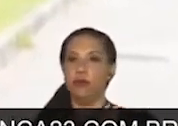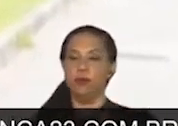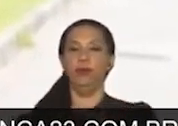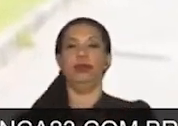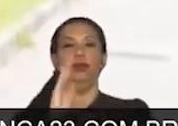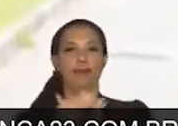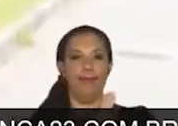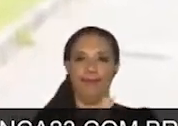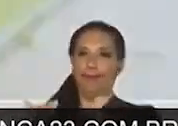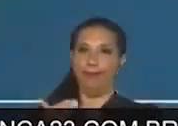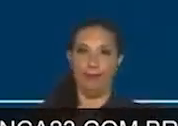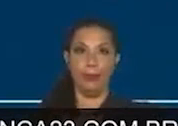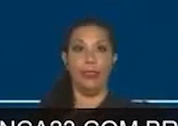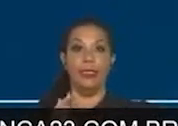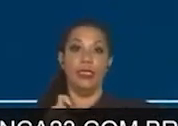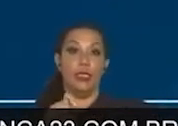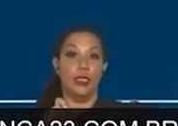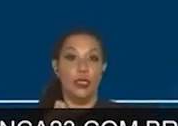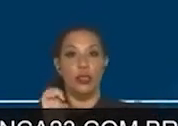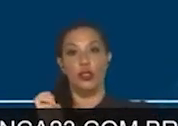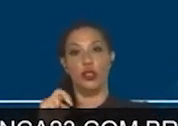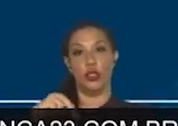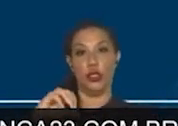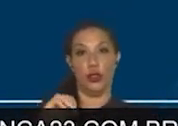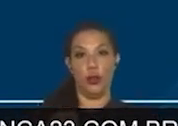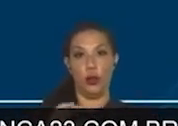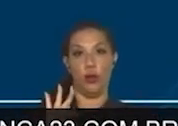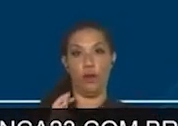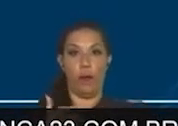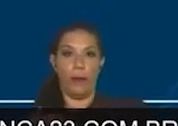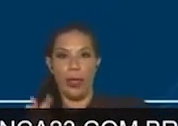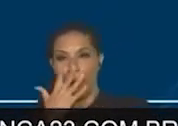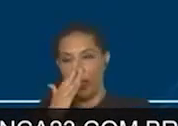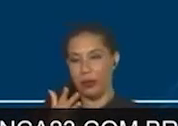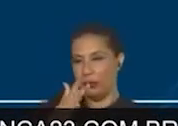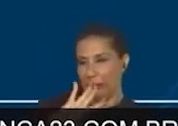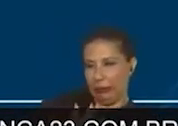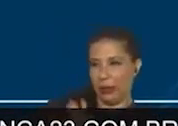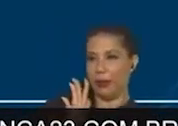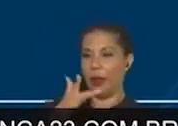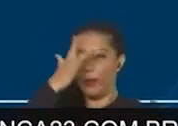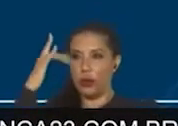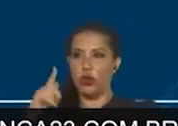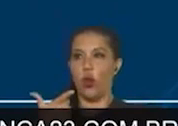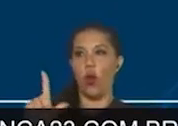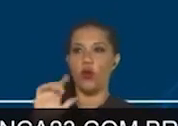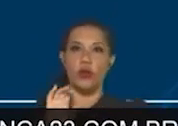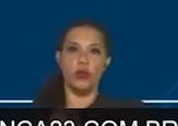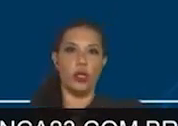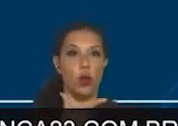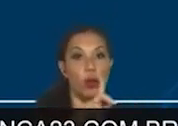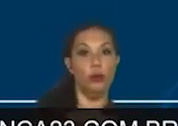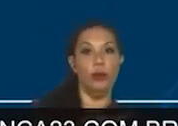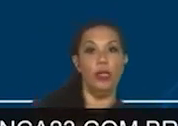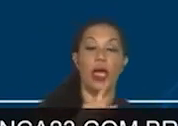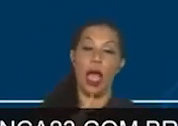foram ainda maiores. A xenofobia, que é uma aversão a pessoas de outros estados ou de outros países, foi o